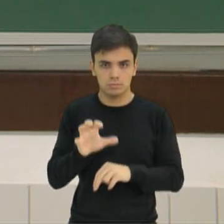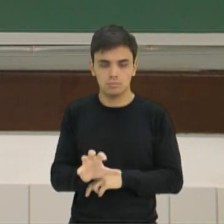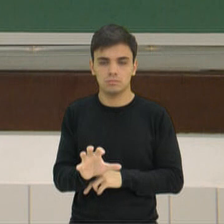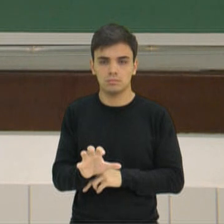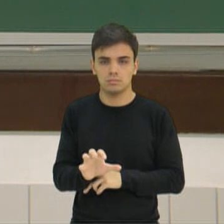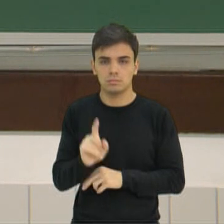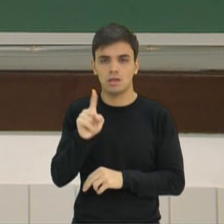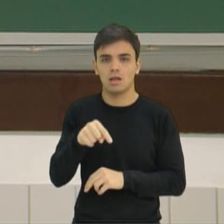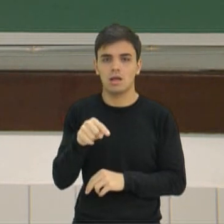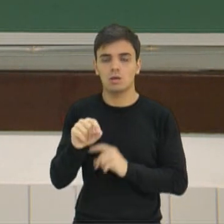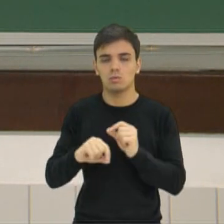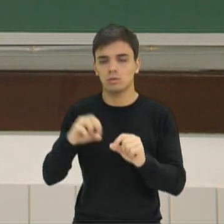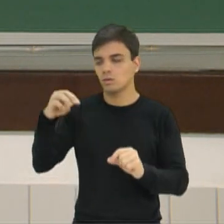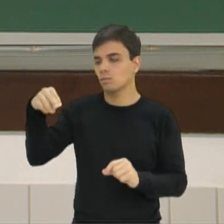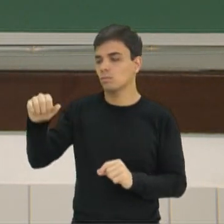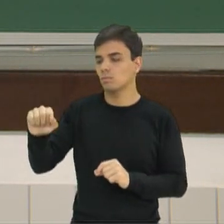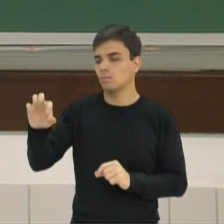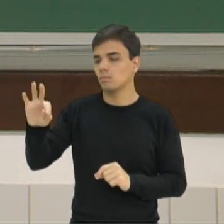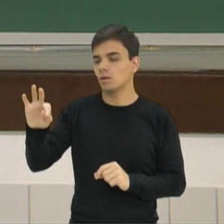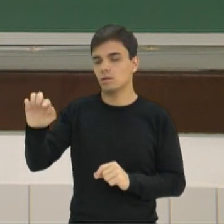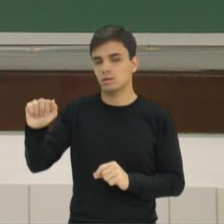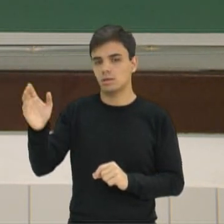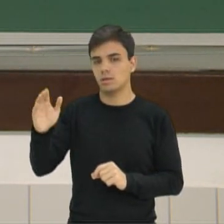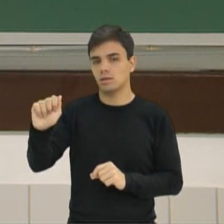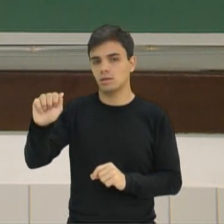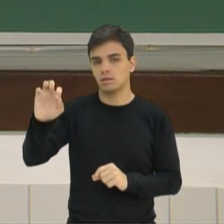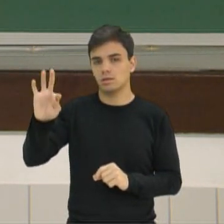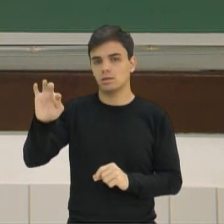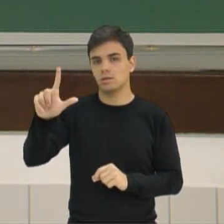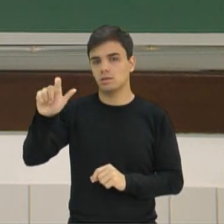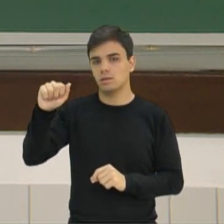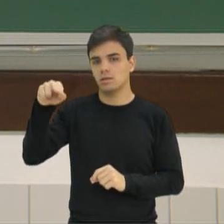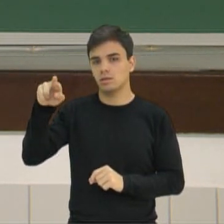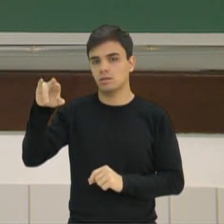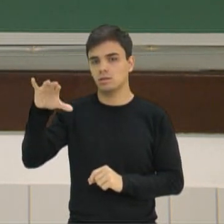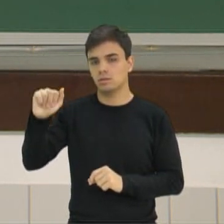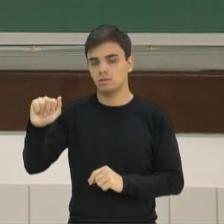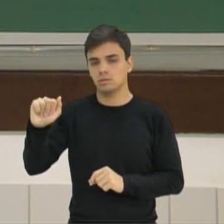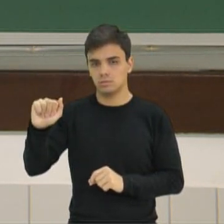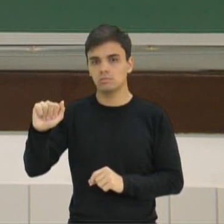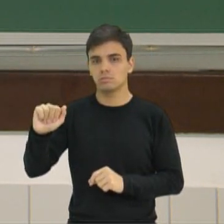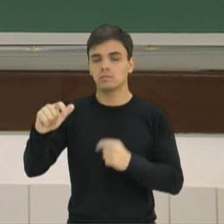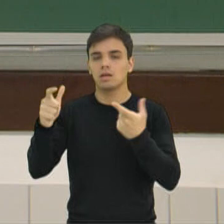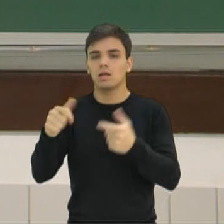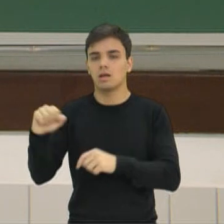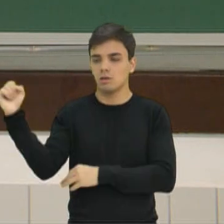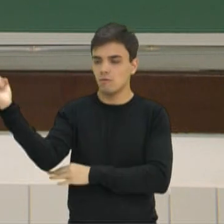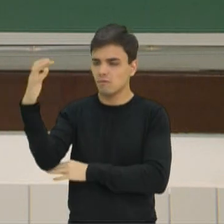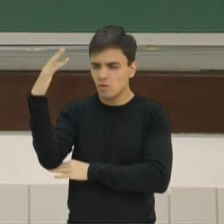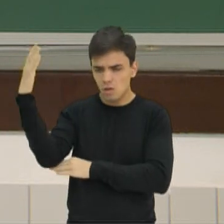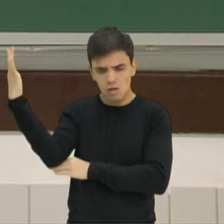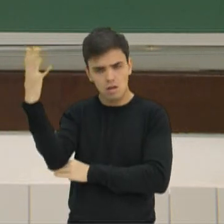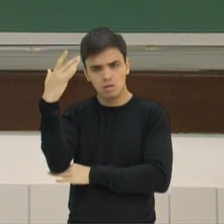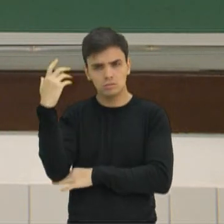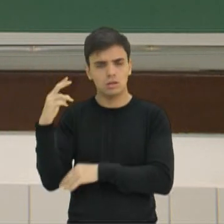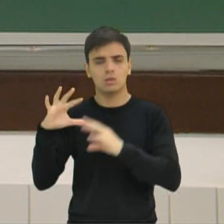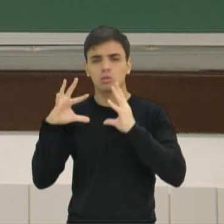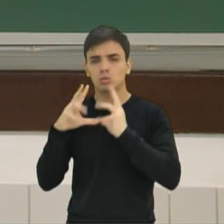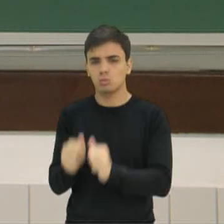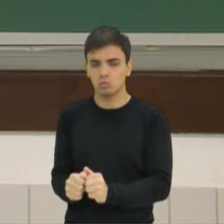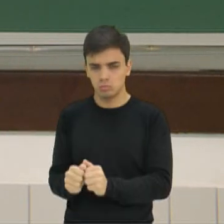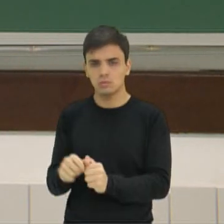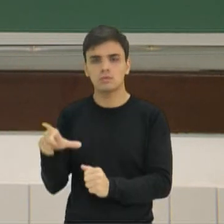Nordeste? A Mata Atlântica, a Floresta Atlântica, porque é justamente onde estava a Floresta Atlântica que a gente teve ali